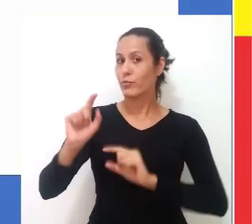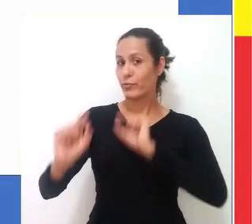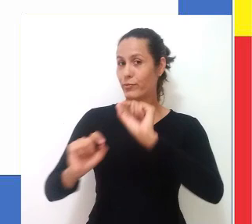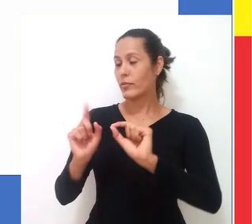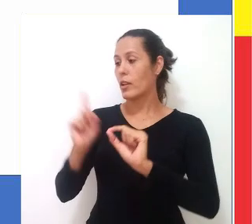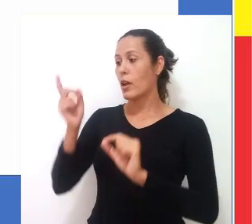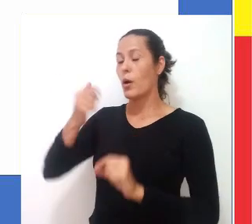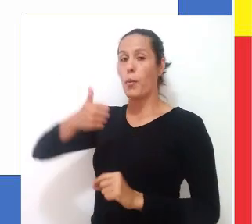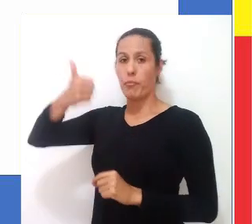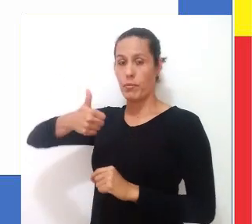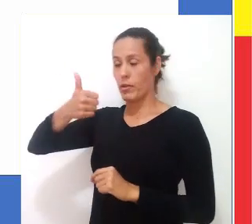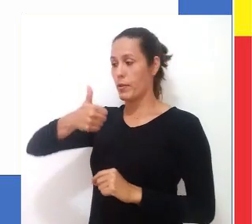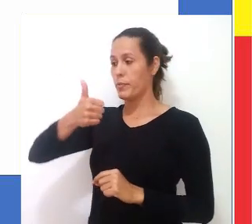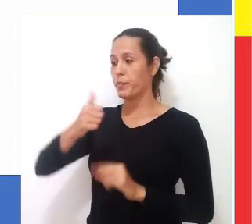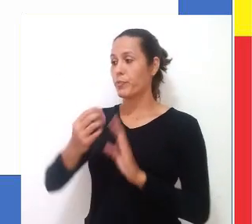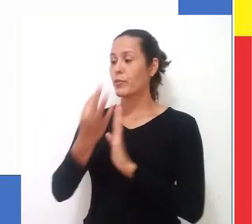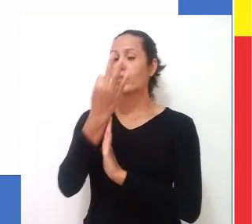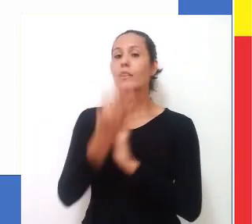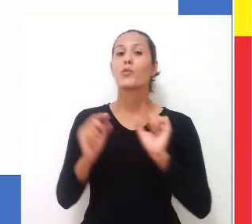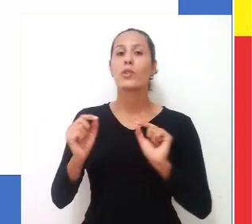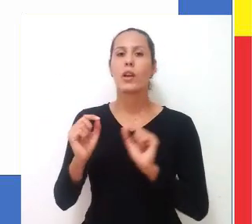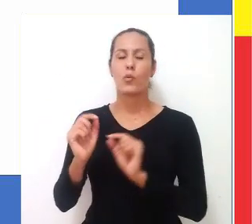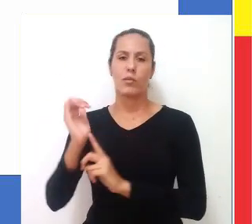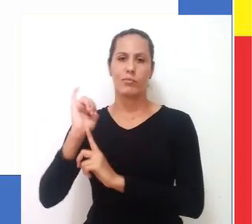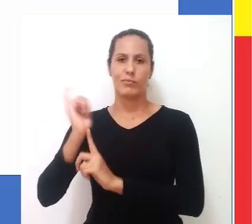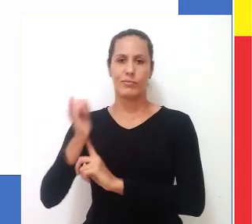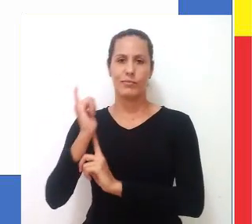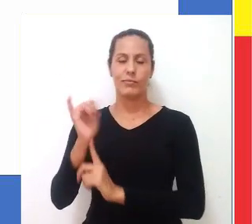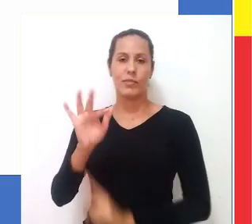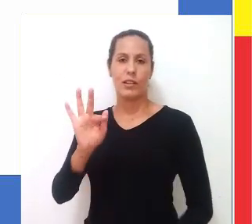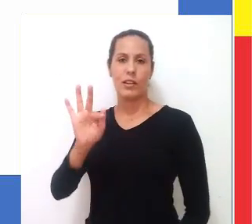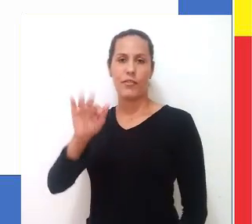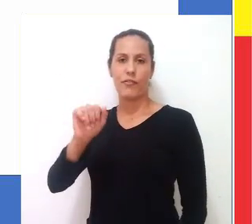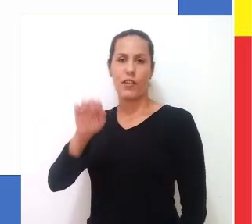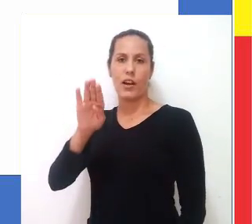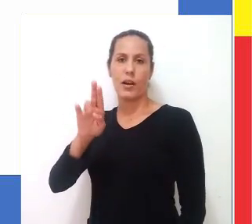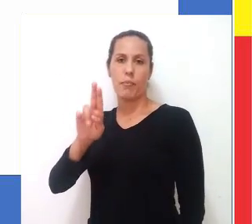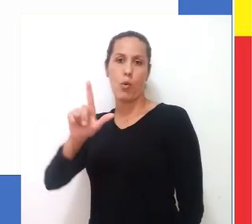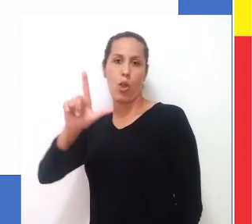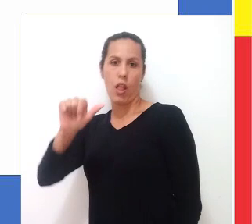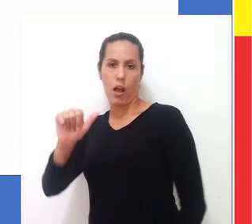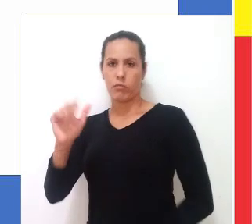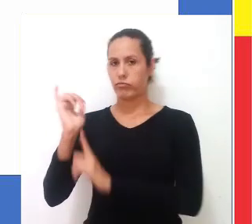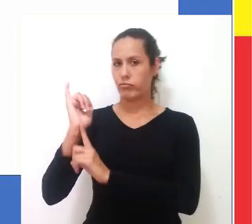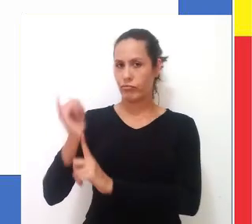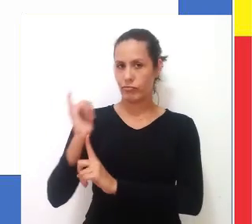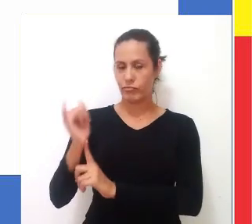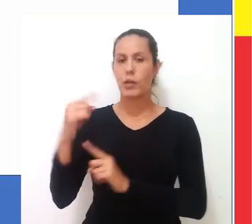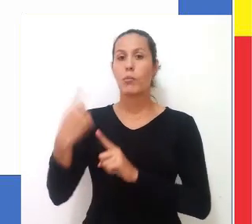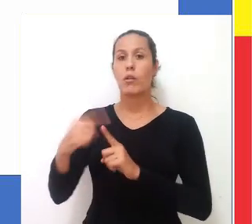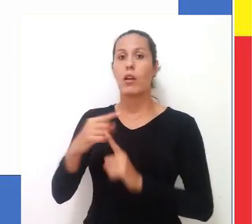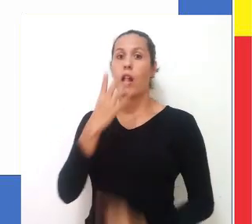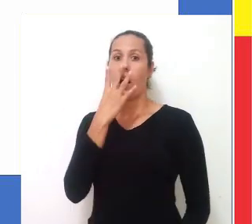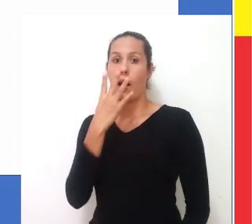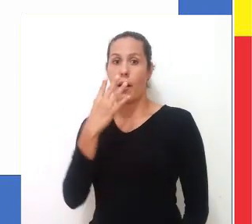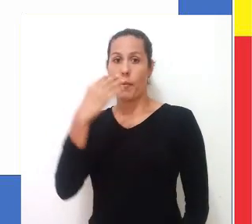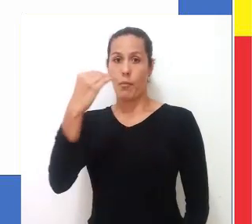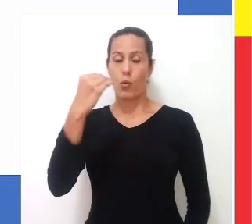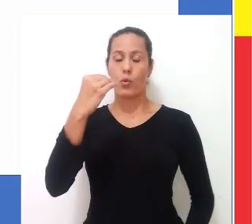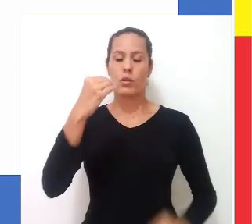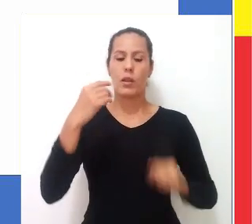desafio. Então, no primeiro quesito, o texto é uma fábula, porque, como vocês podem observar, a raposa ela